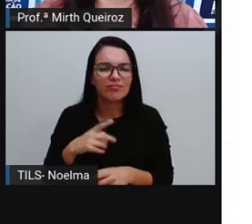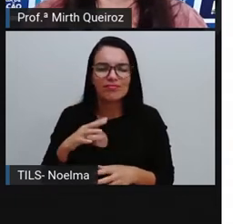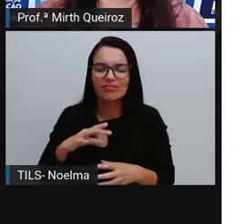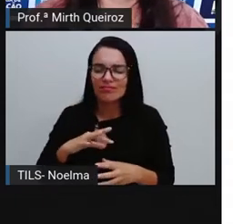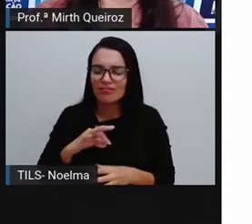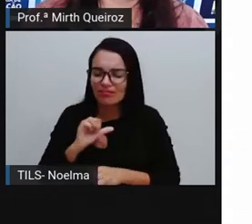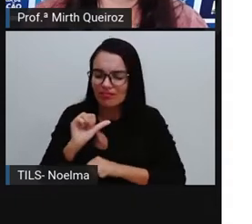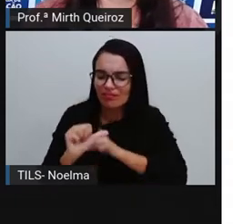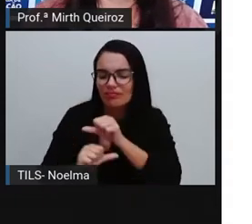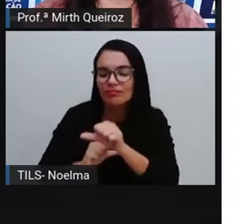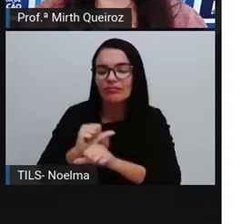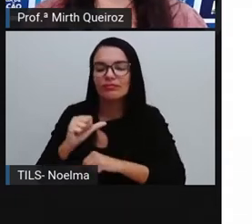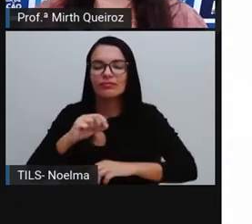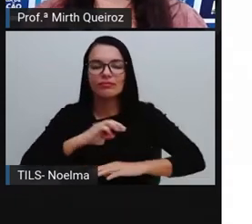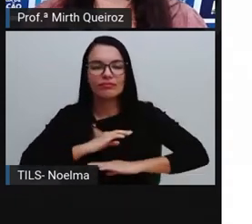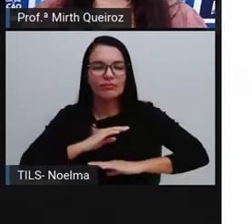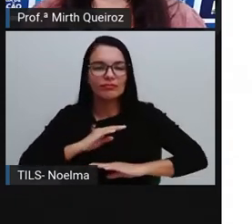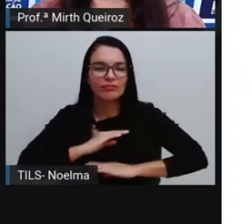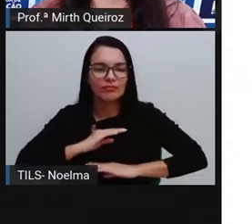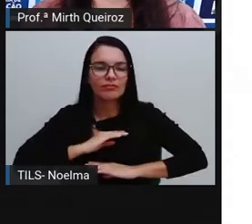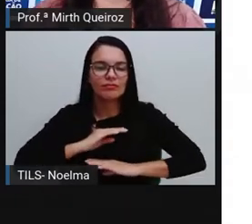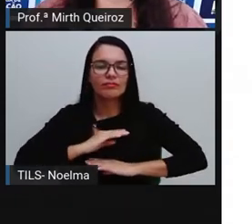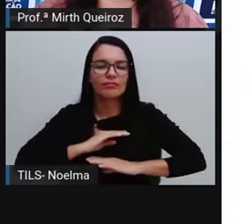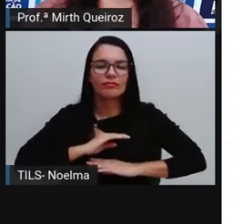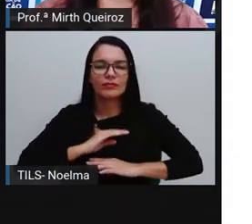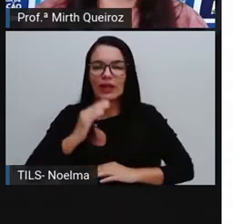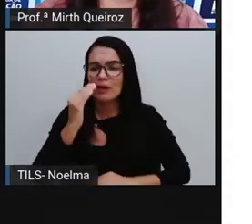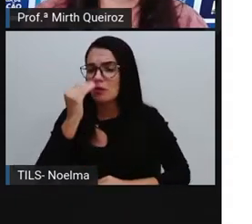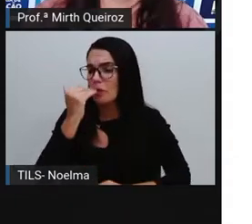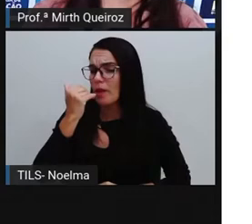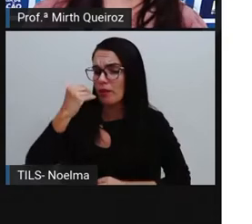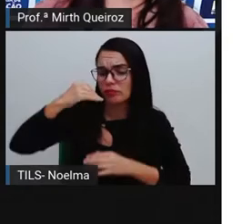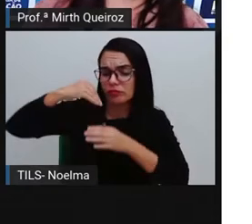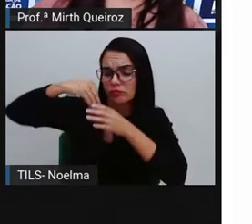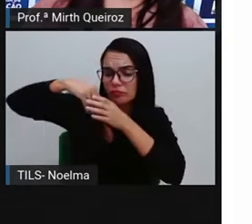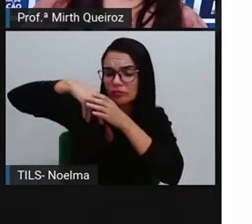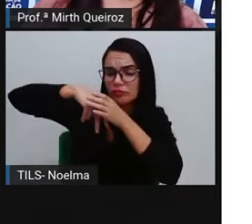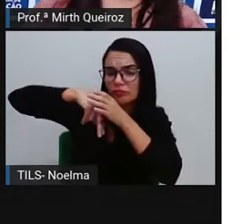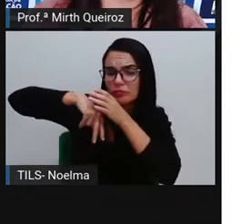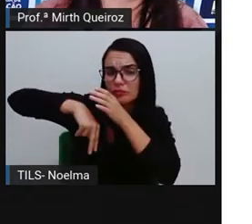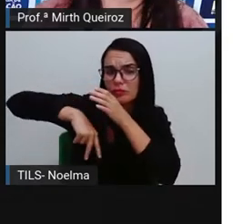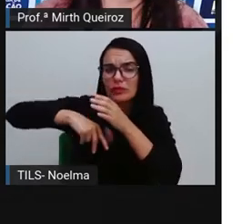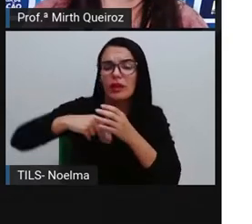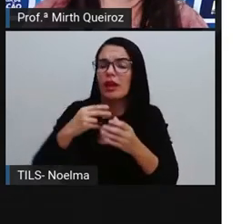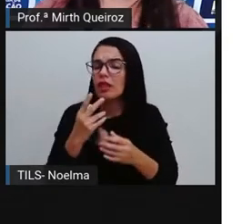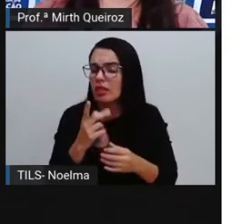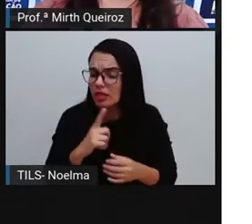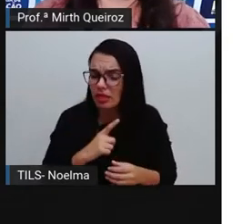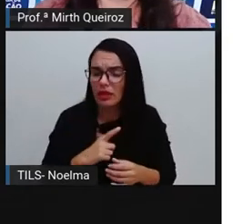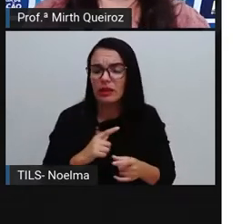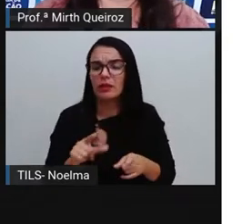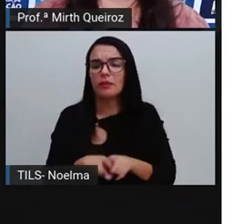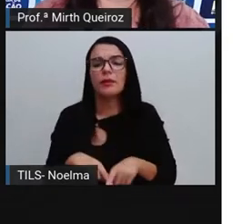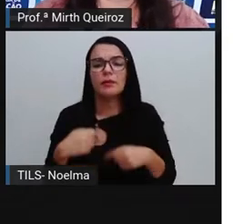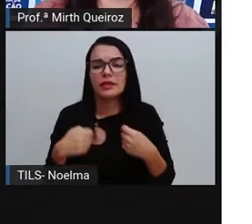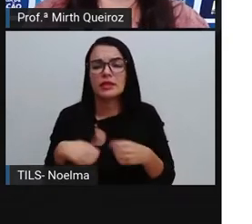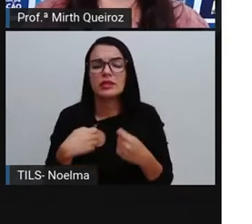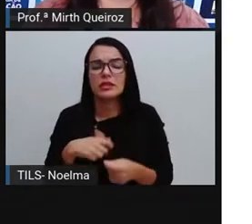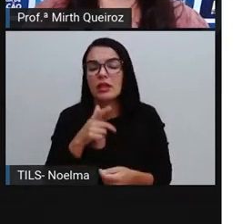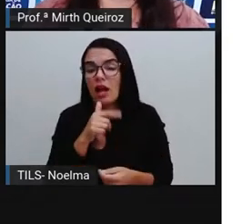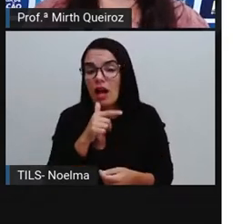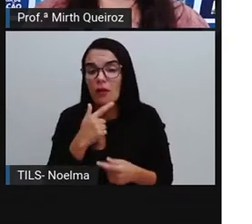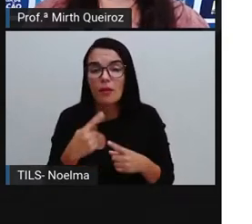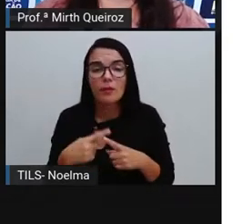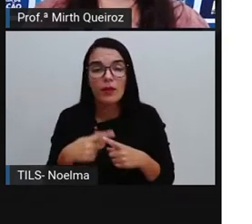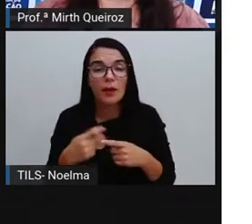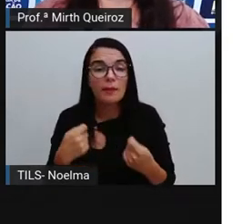metabólicas da digestão ao transporte de nutrientes, como a gente viu lá na outra aula, né? Todas as reações químicas que